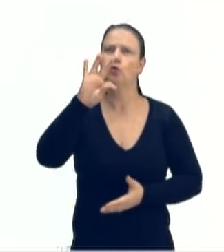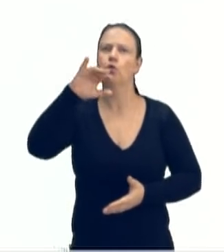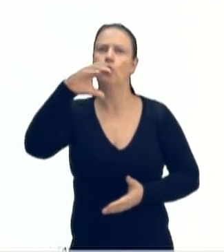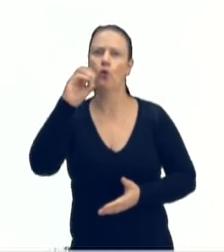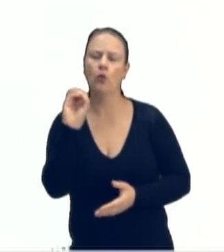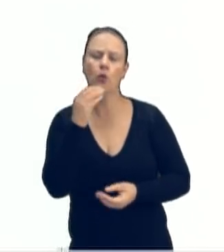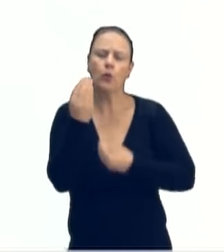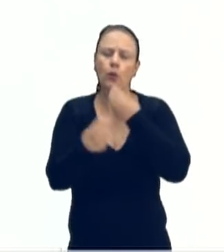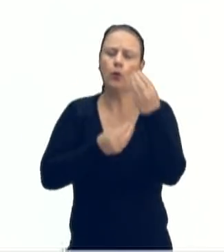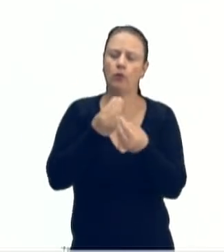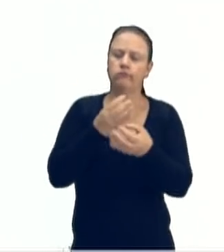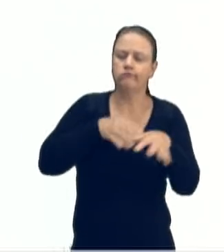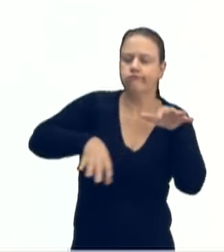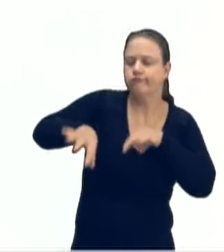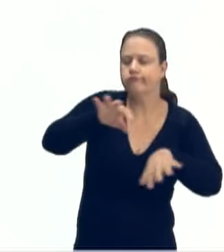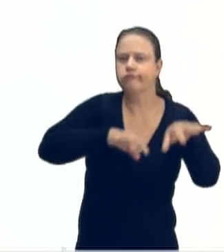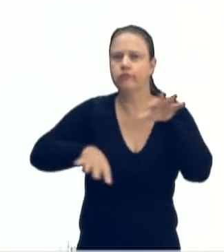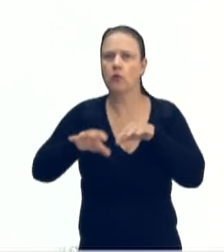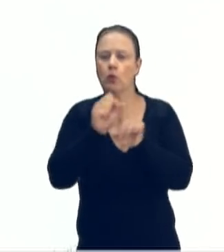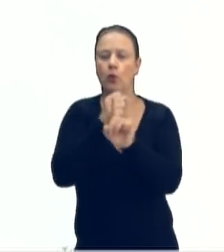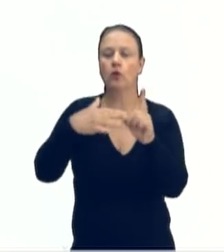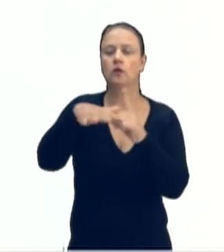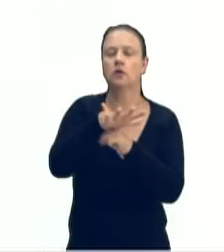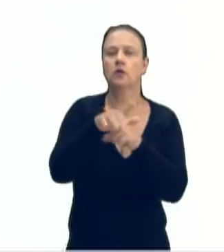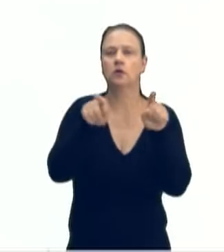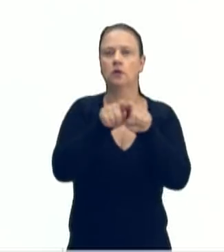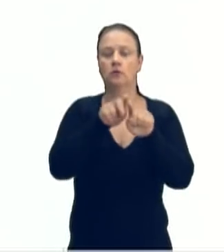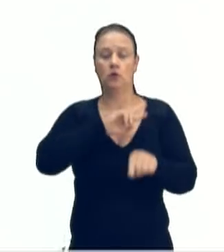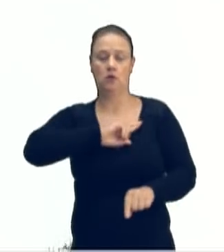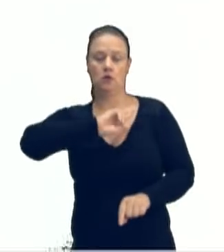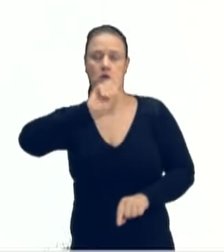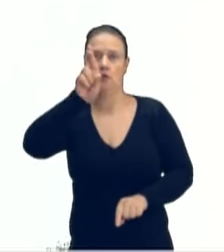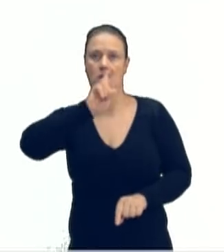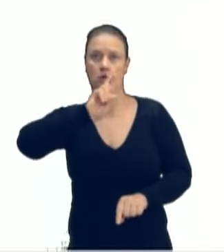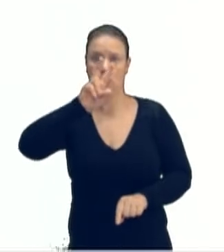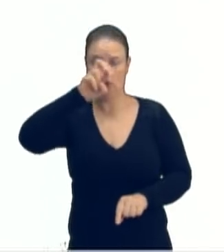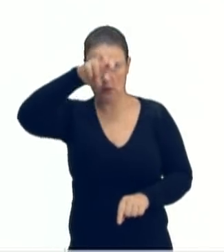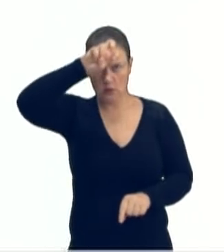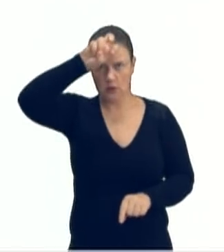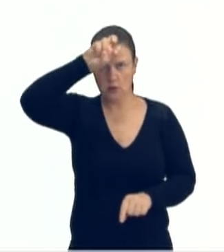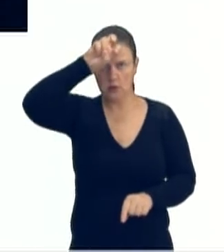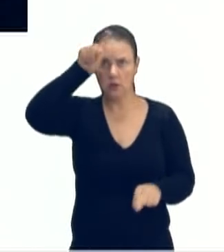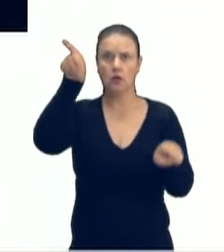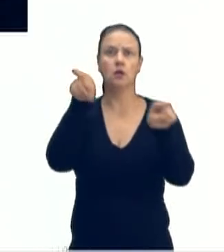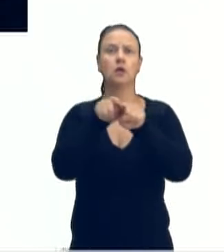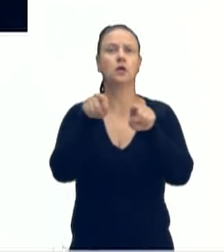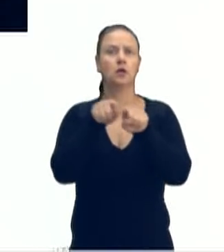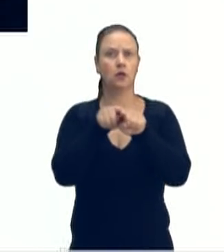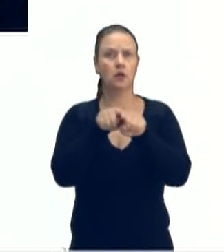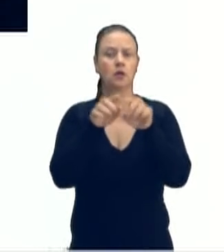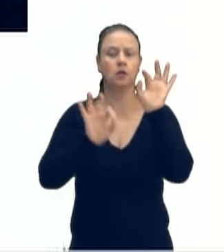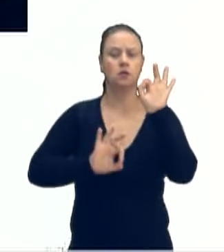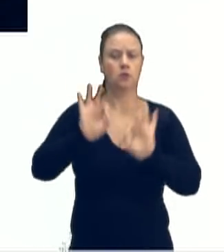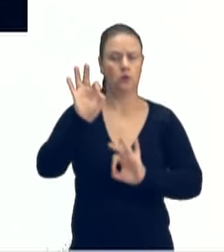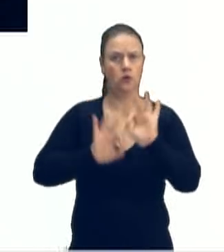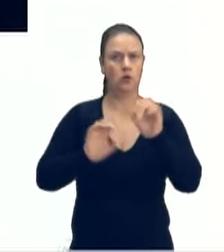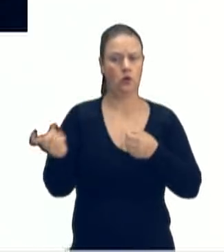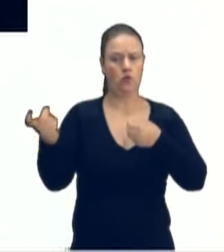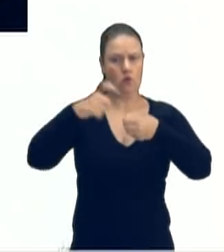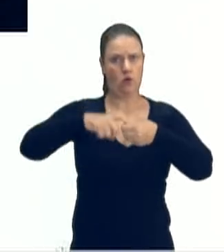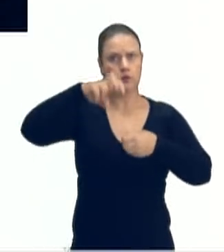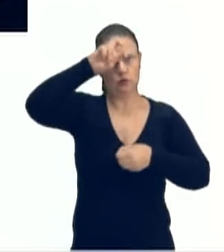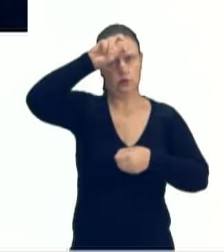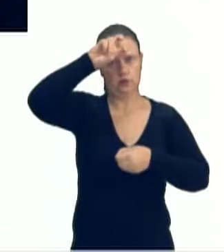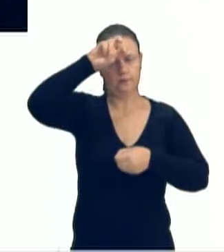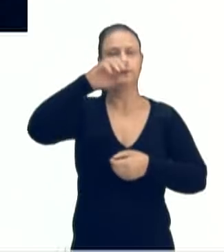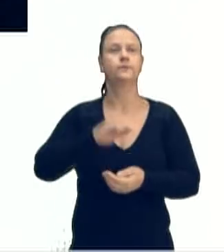organização social, a religião egípcia e a repatriação de patrimônio histórico egípcio. Aqui nós temos